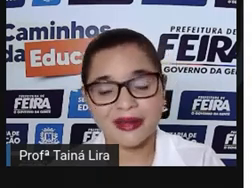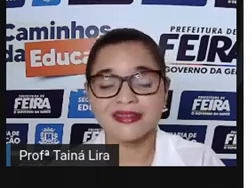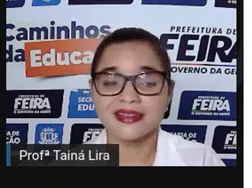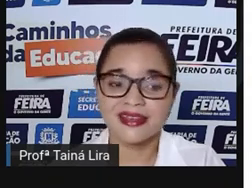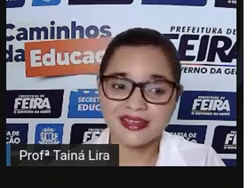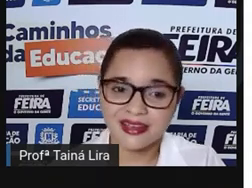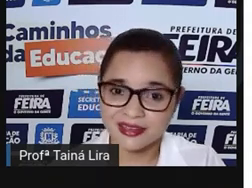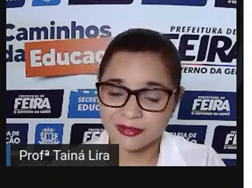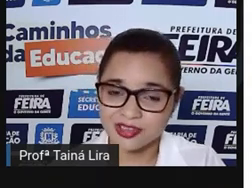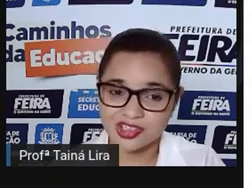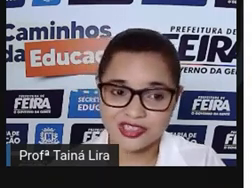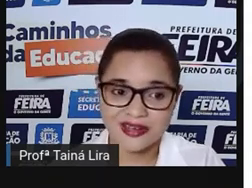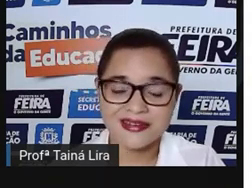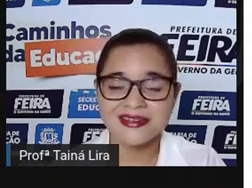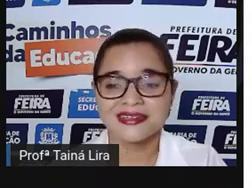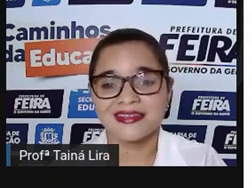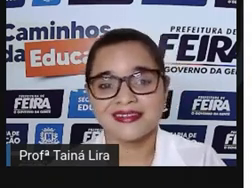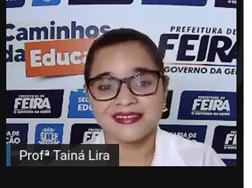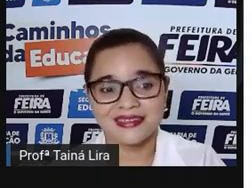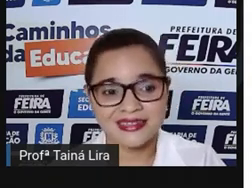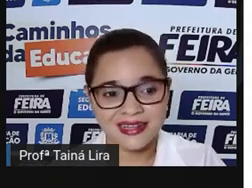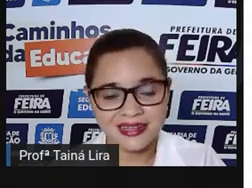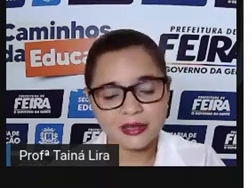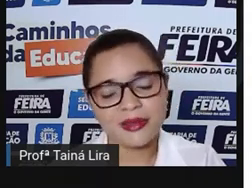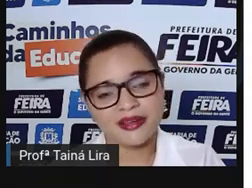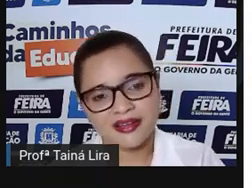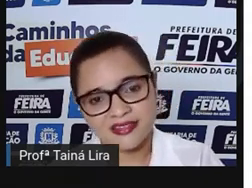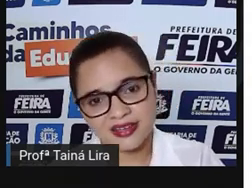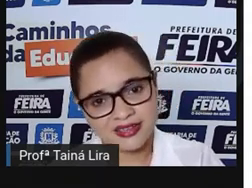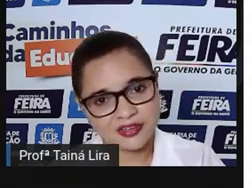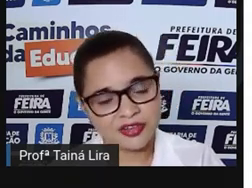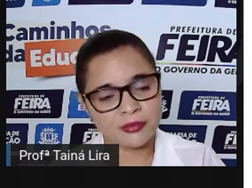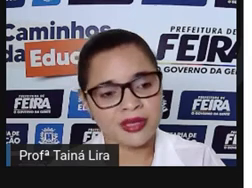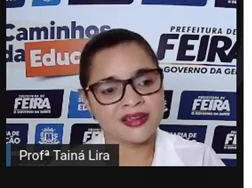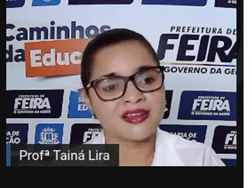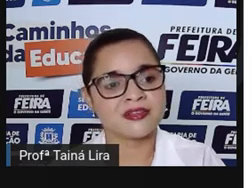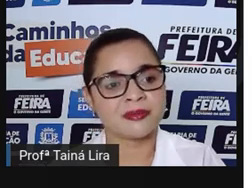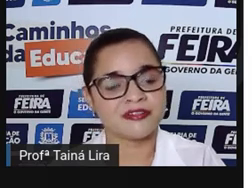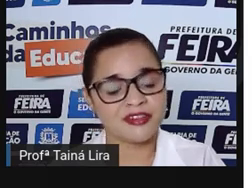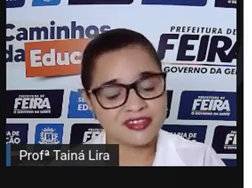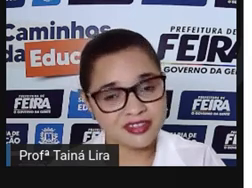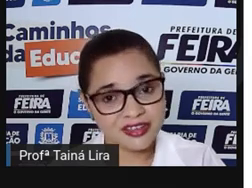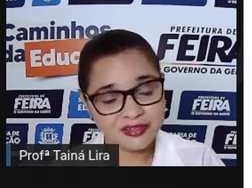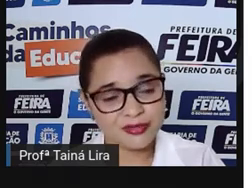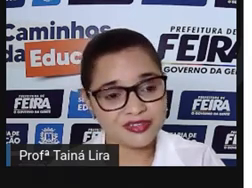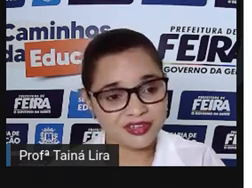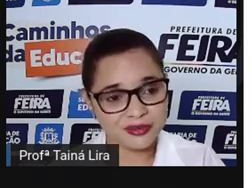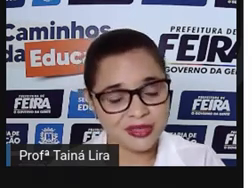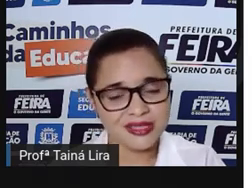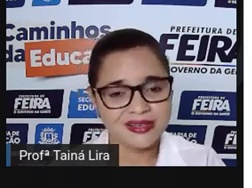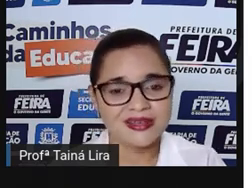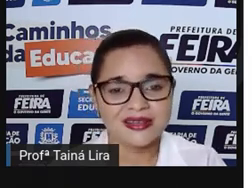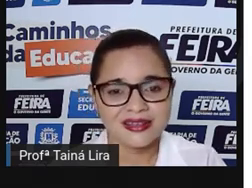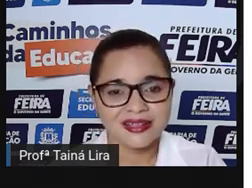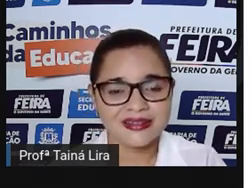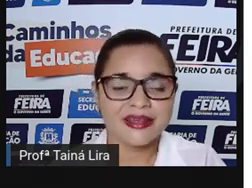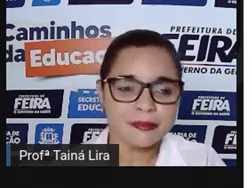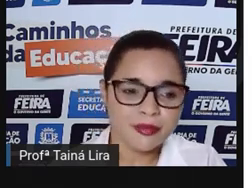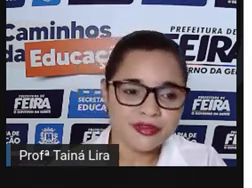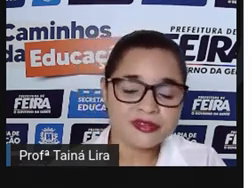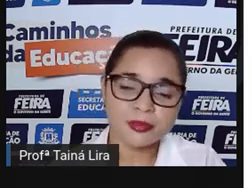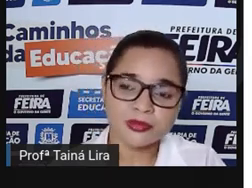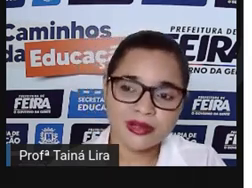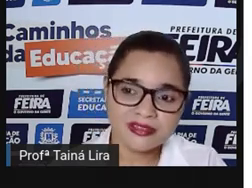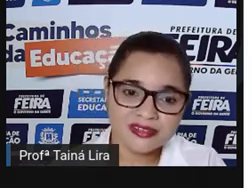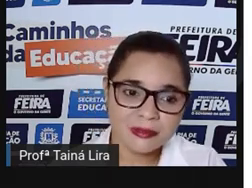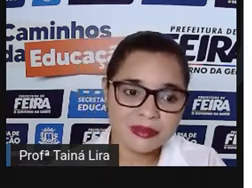WhatsApp, marquei o dia deles irem lá na minha casa, que ela estava na minha casa para fazer o exame e